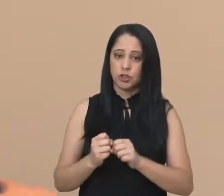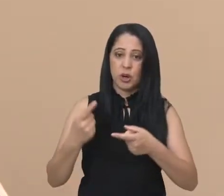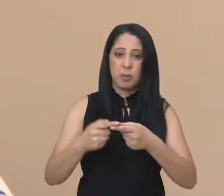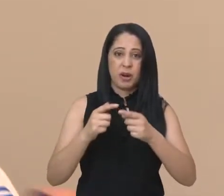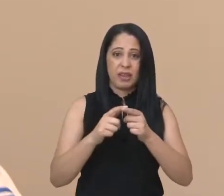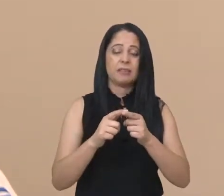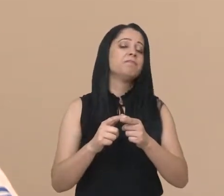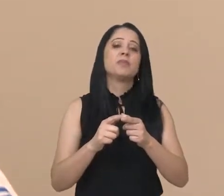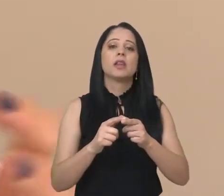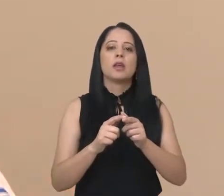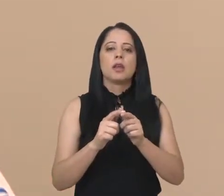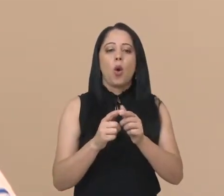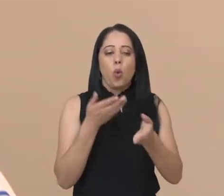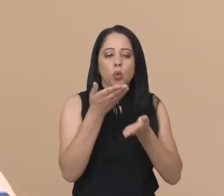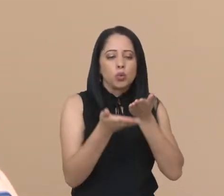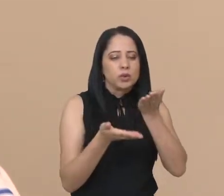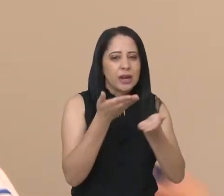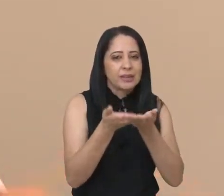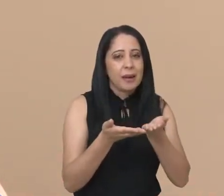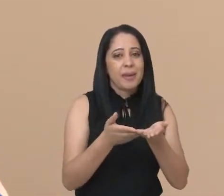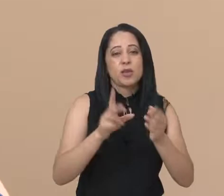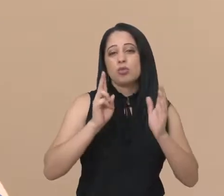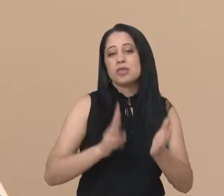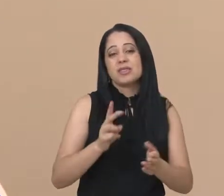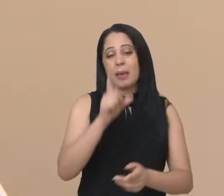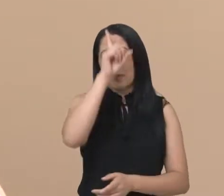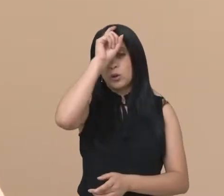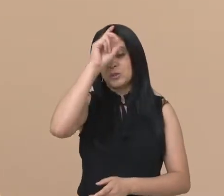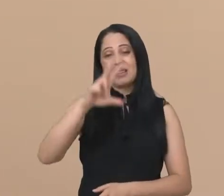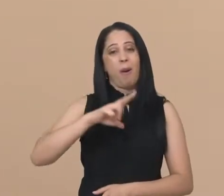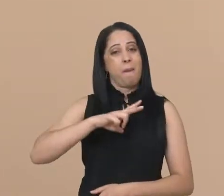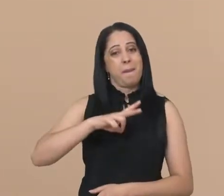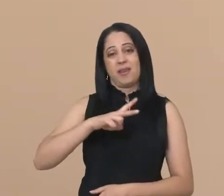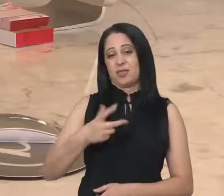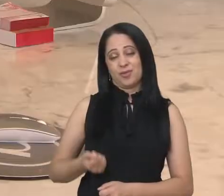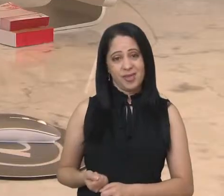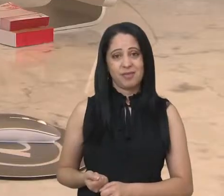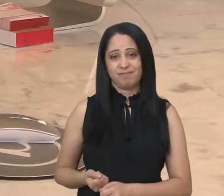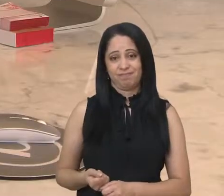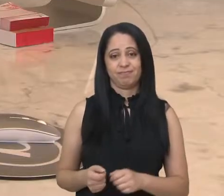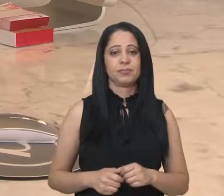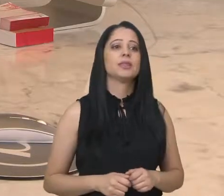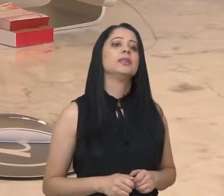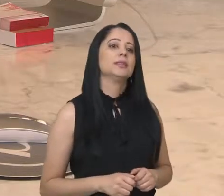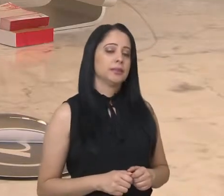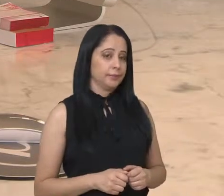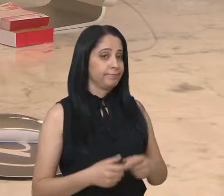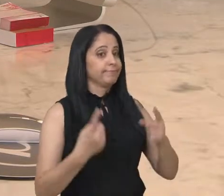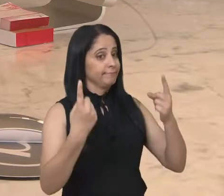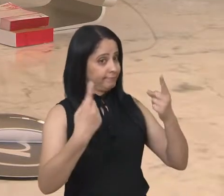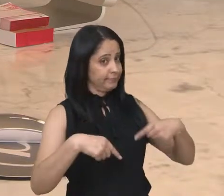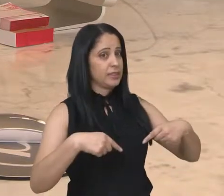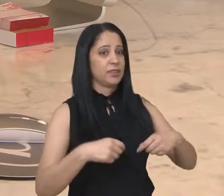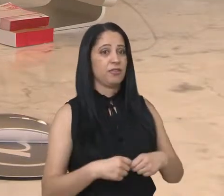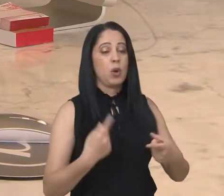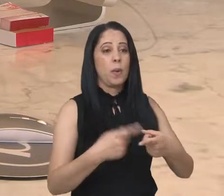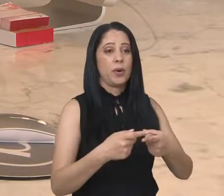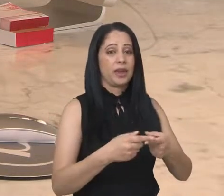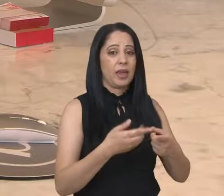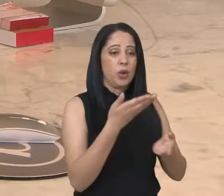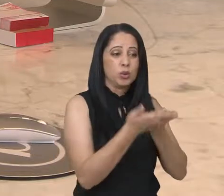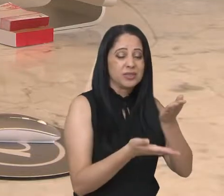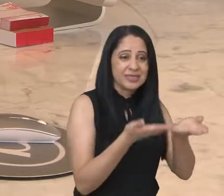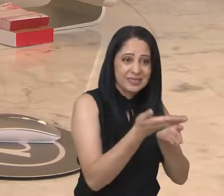segundo ela, a maior parte dos procedimentos são via rede particular. Acho que o grande desafio é justamente isso, né? A